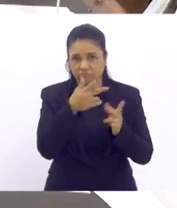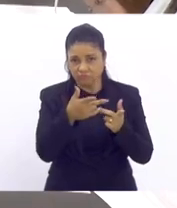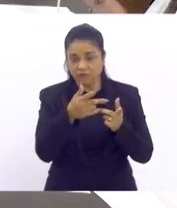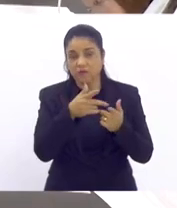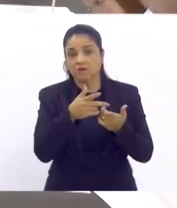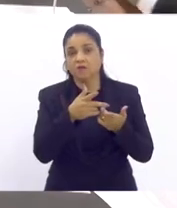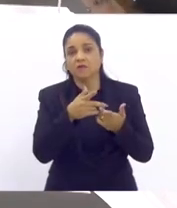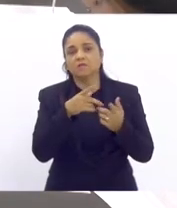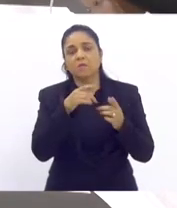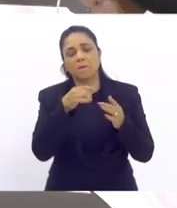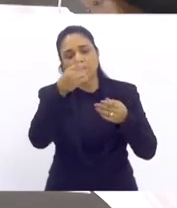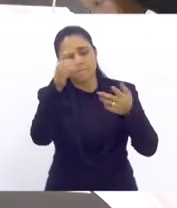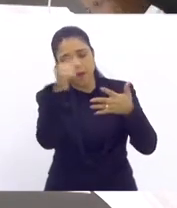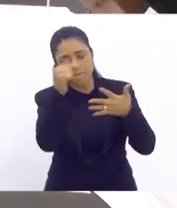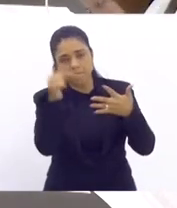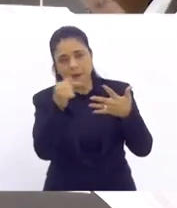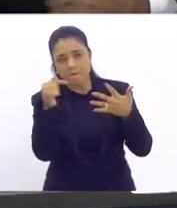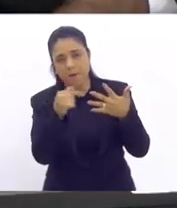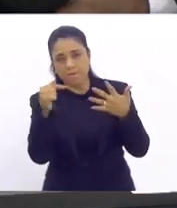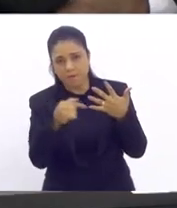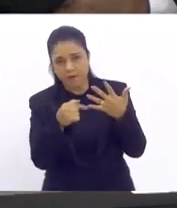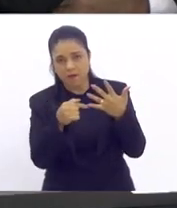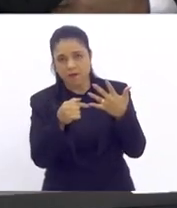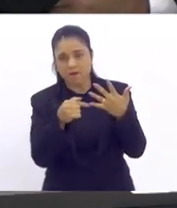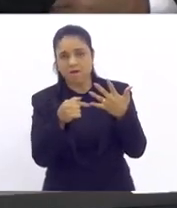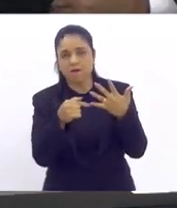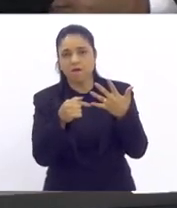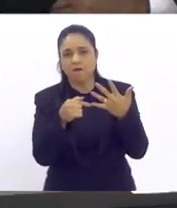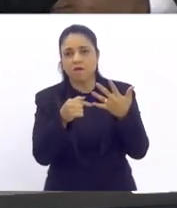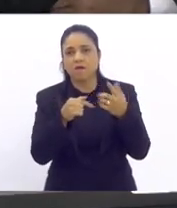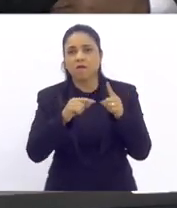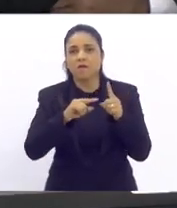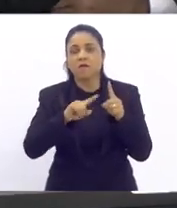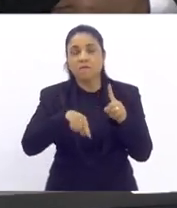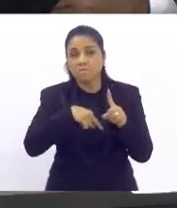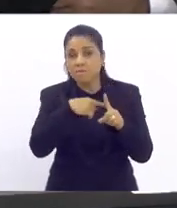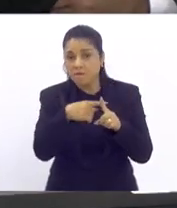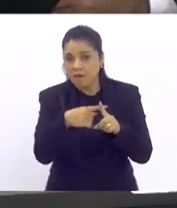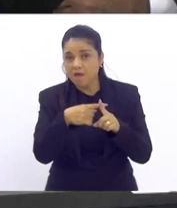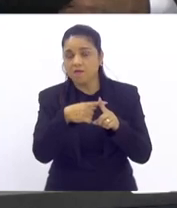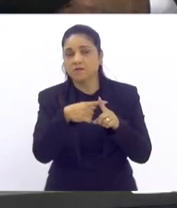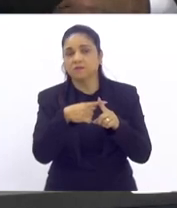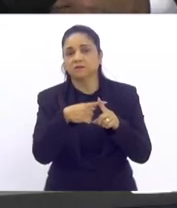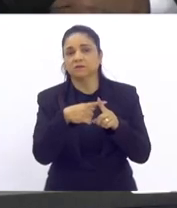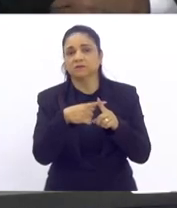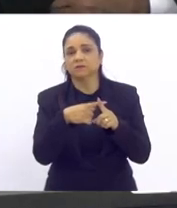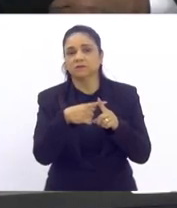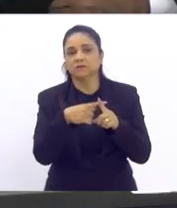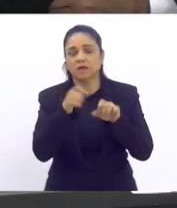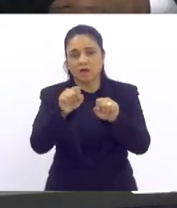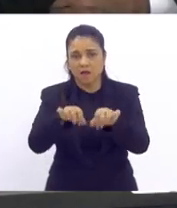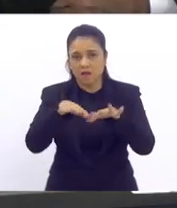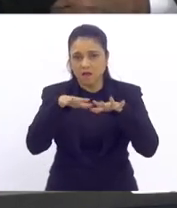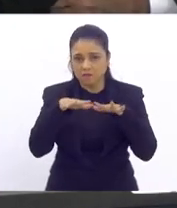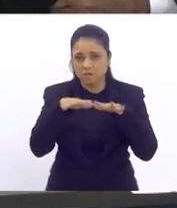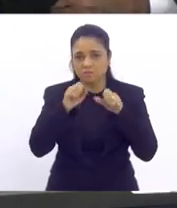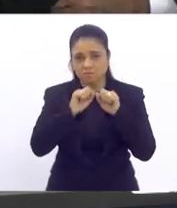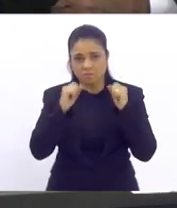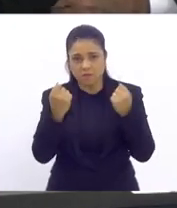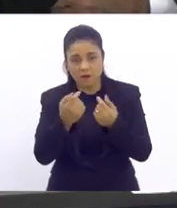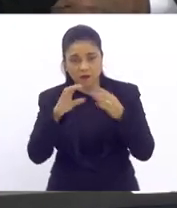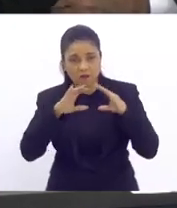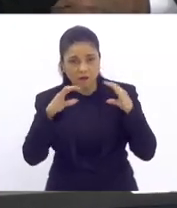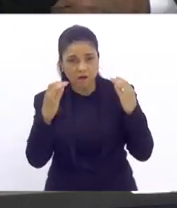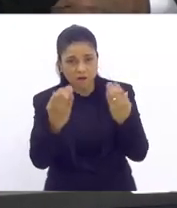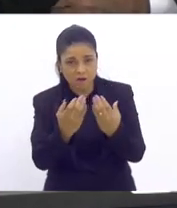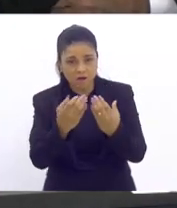Tais Tais Tais Tais e mais aqueles que assembleias ou câmaras Por